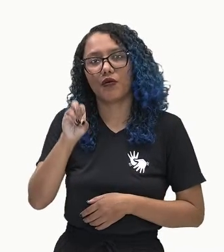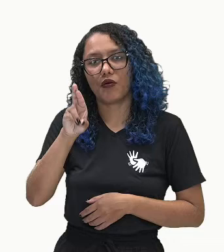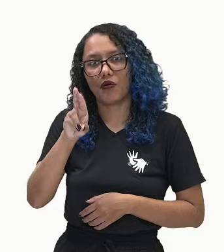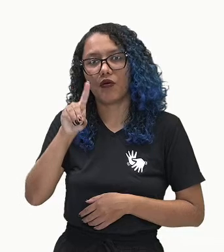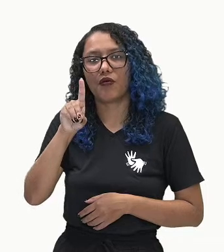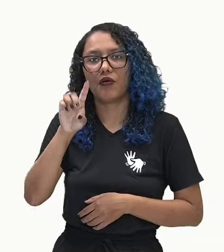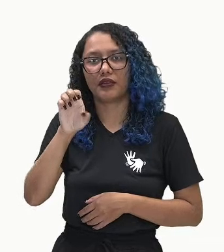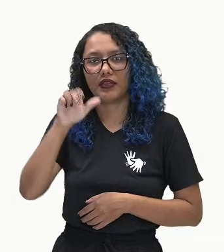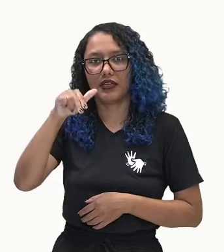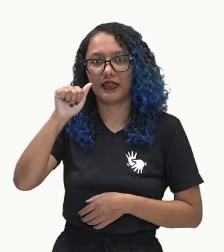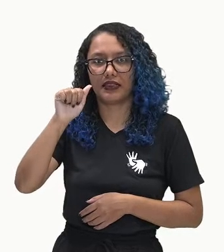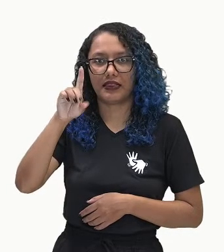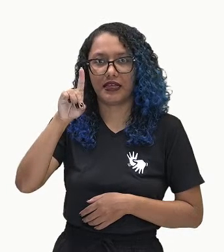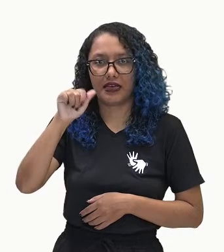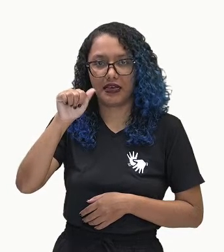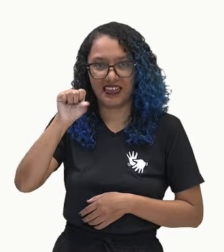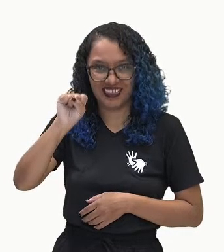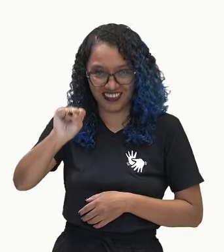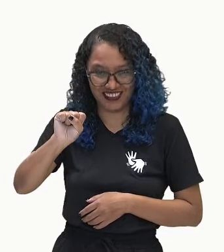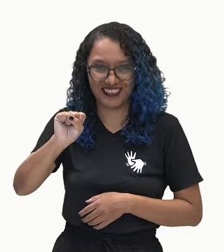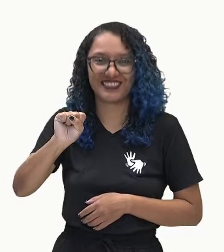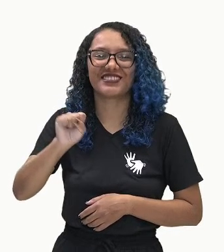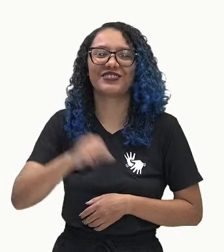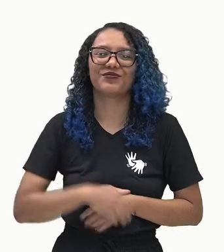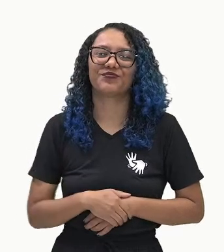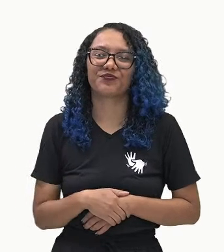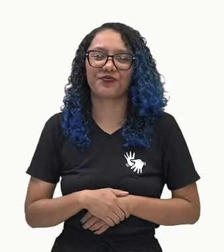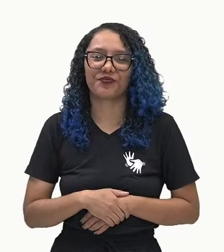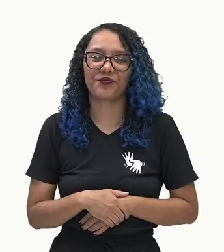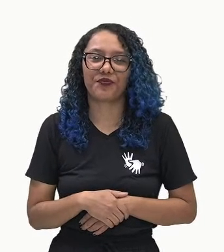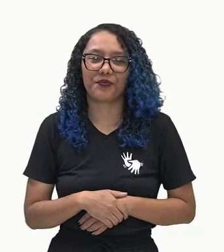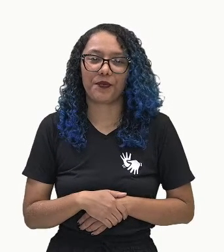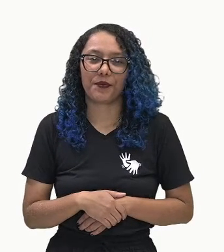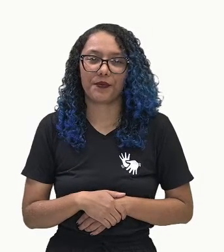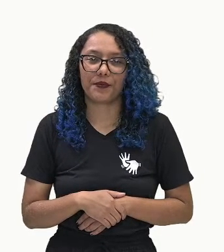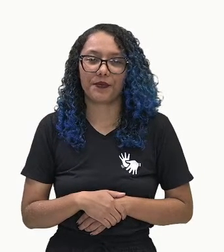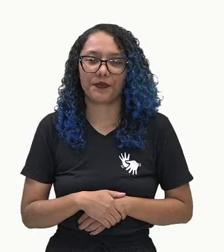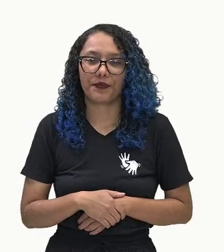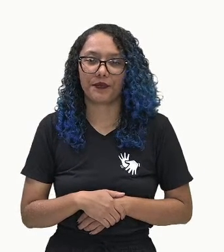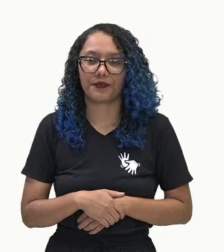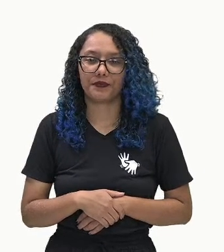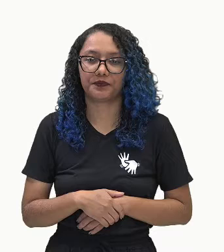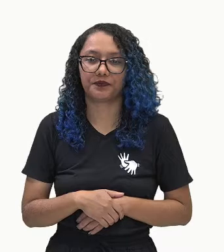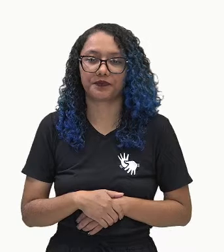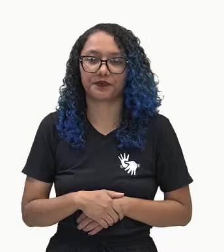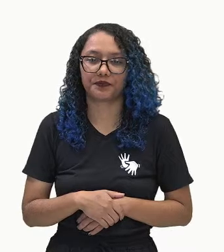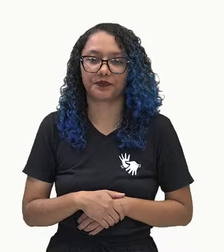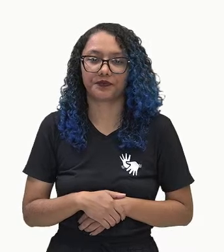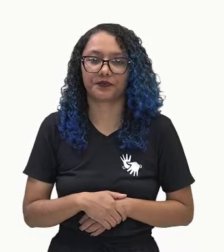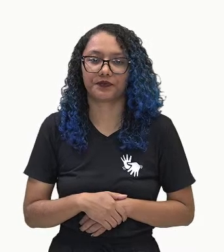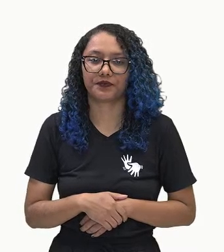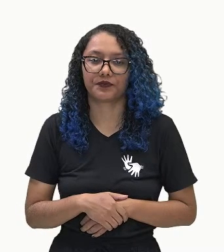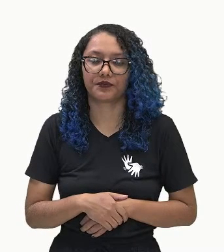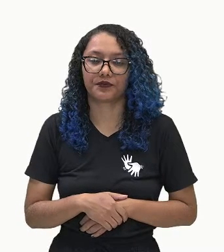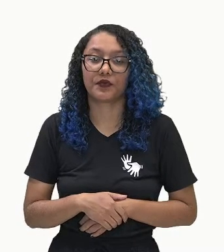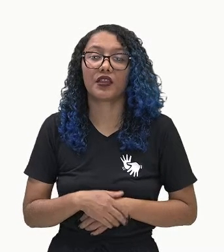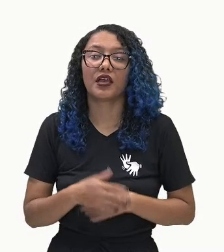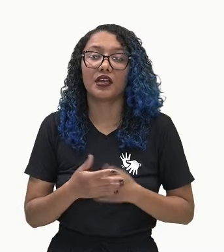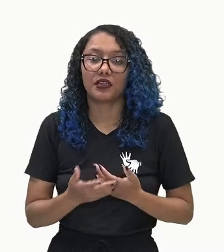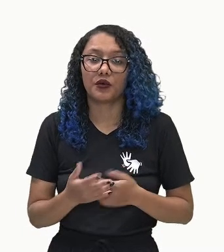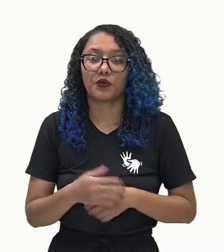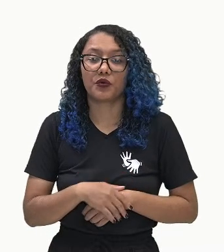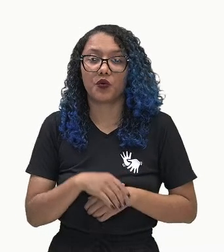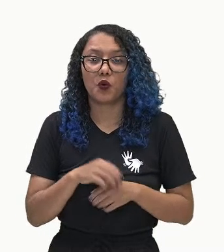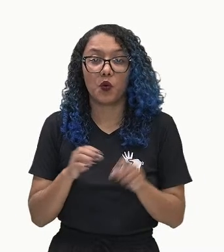ordenadas. Não ligue muito para a caligrafia aqui não, tá? Beleza, então sempre o eixo X será em